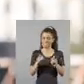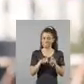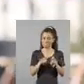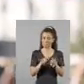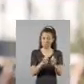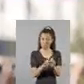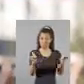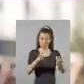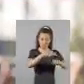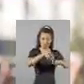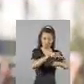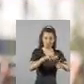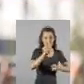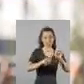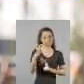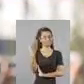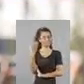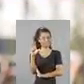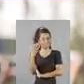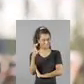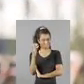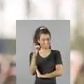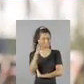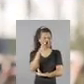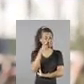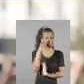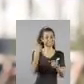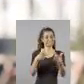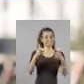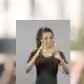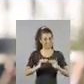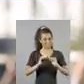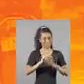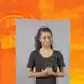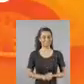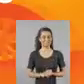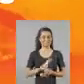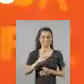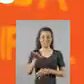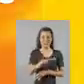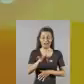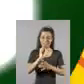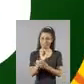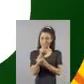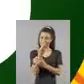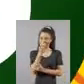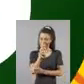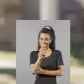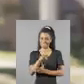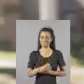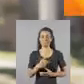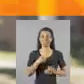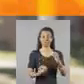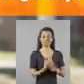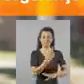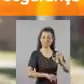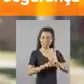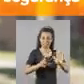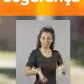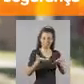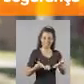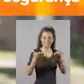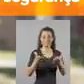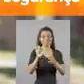E também vou estender os horários de algumas creches para as mães trabalhadoras. Segurança é 15. Eu vou criar a lei